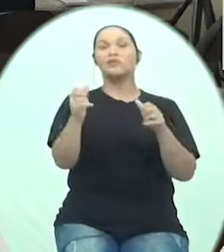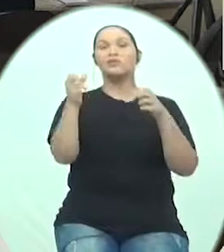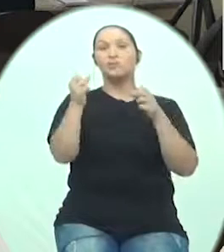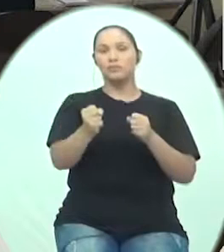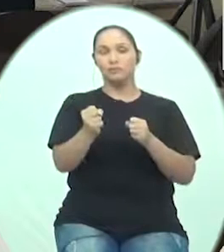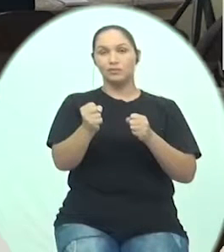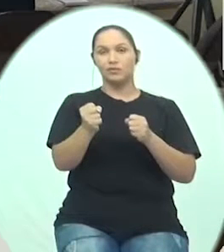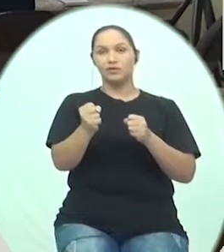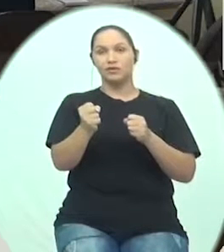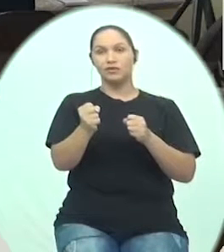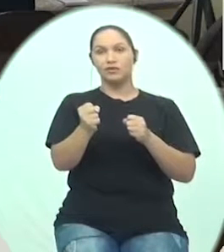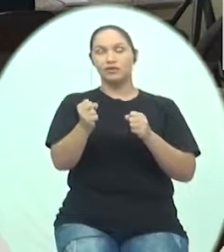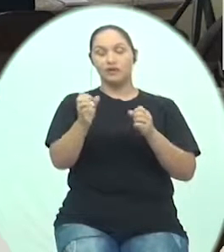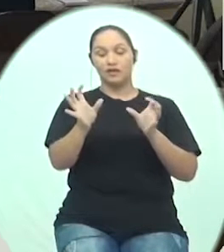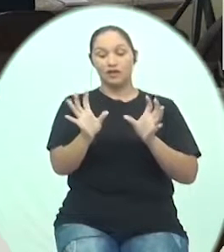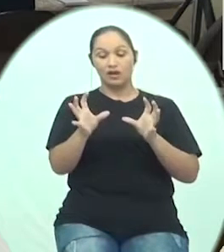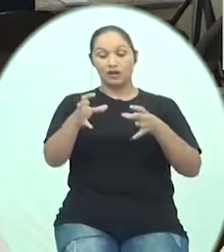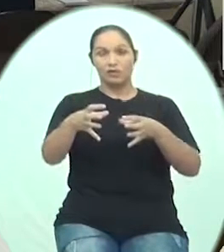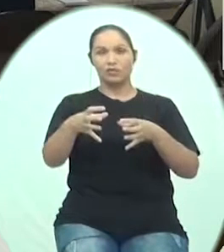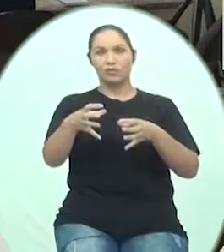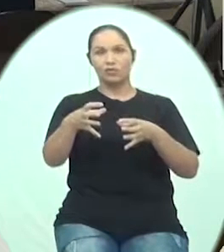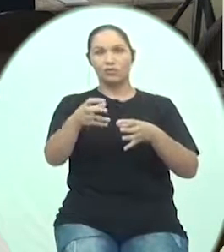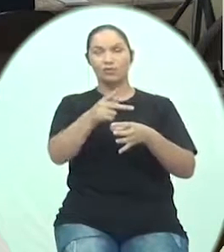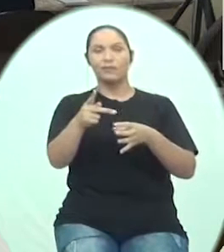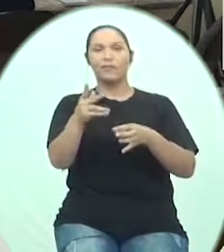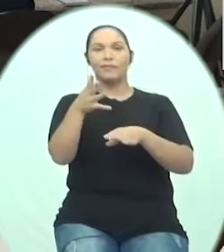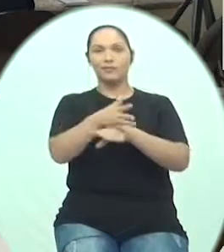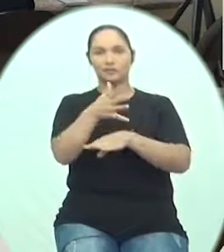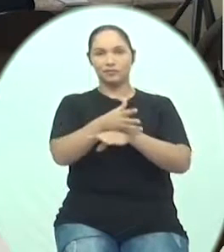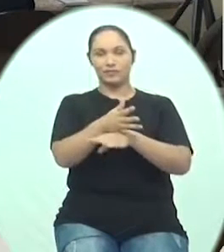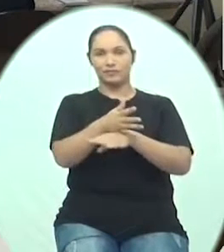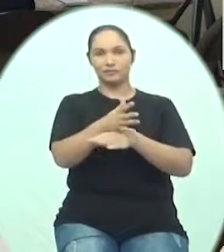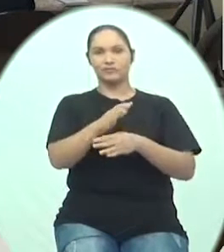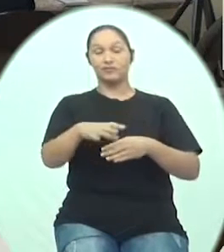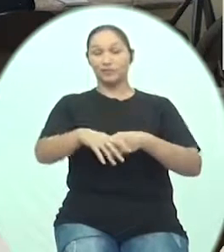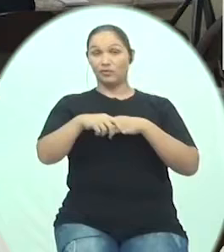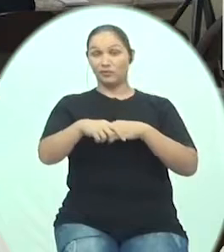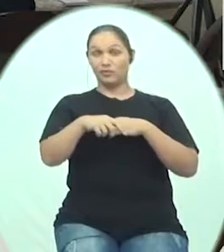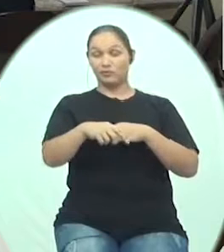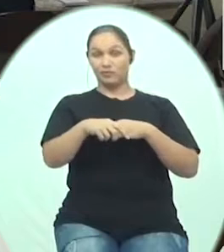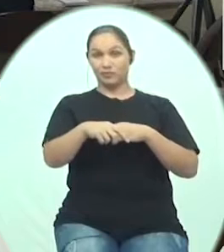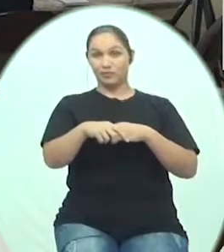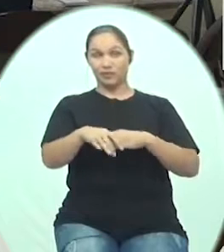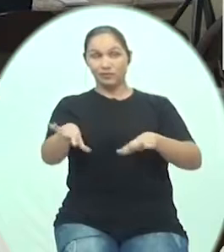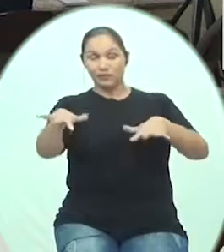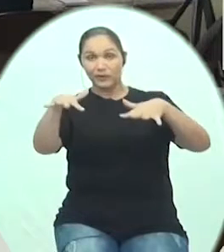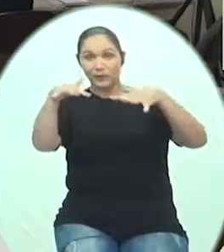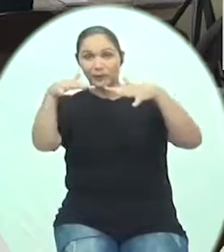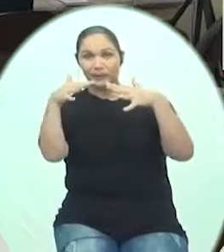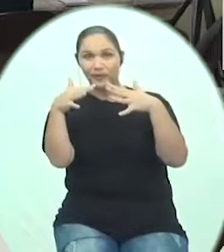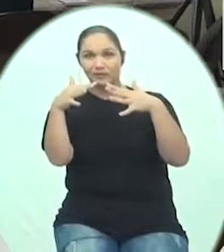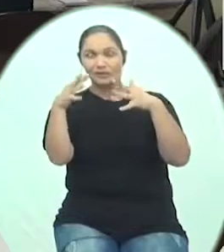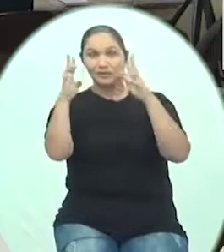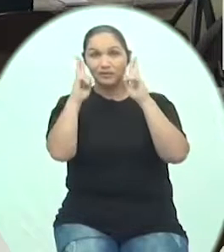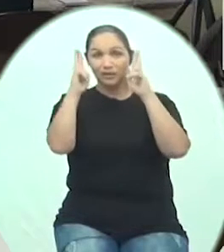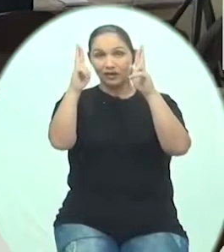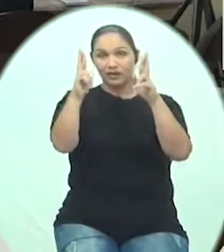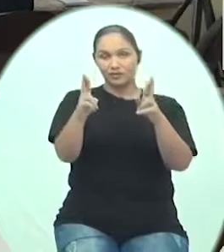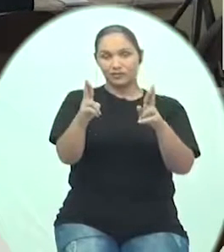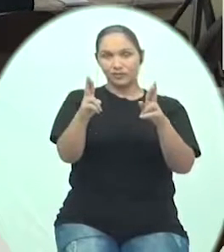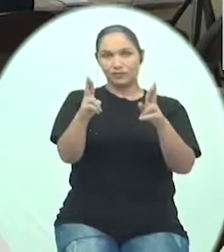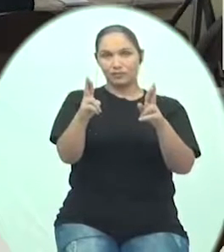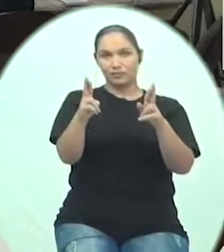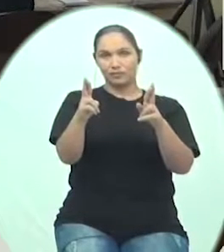mais reiteramos nossos cordiais cumprimentos anos Paulo conte presidente da